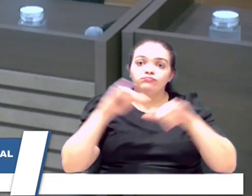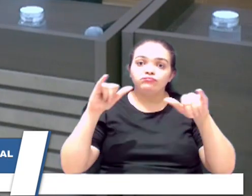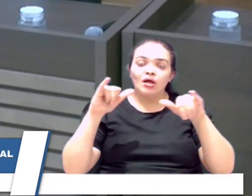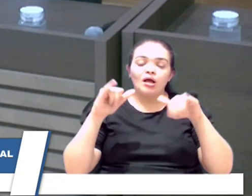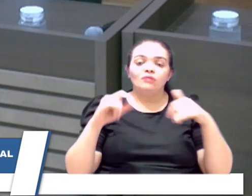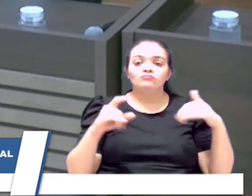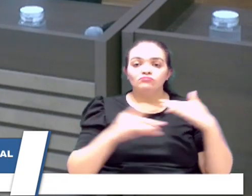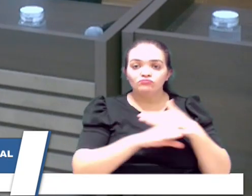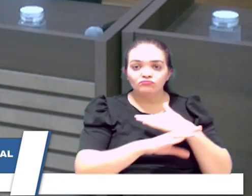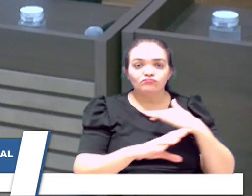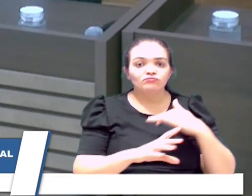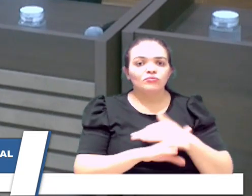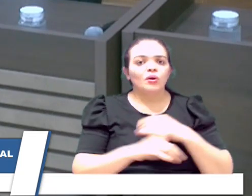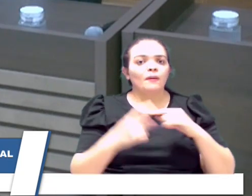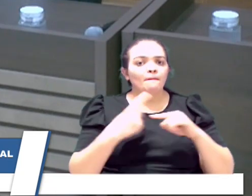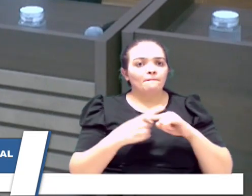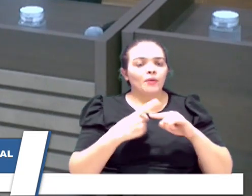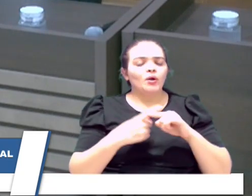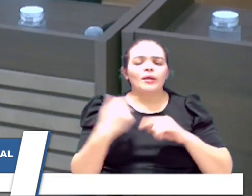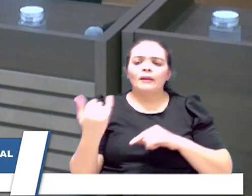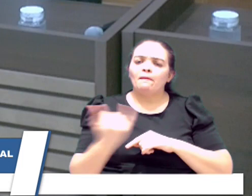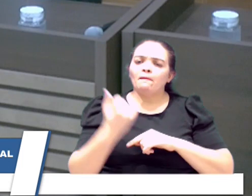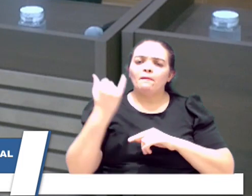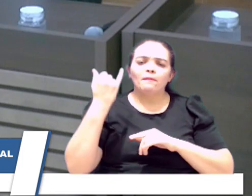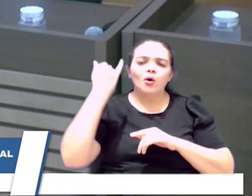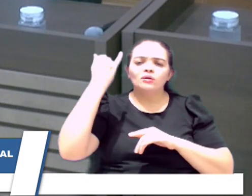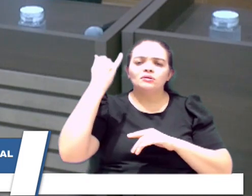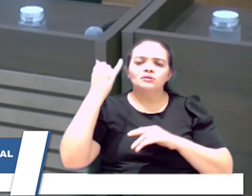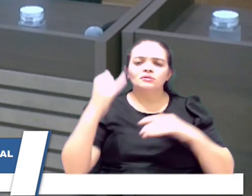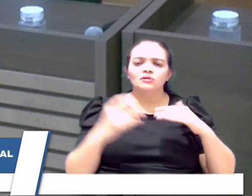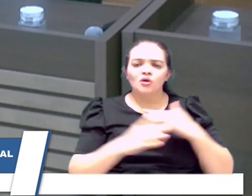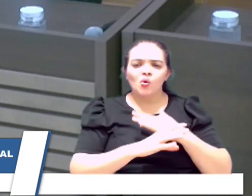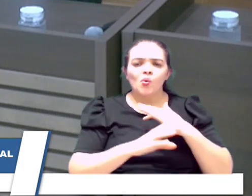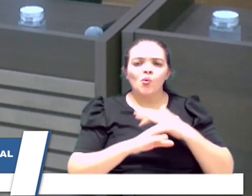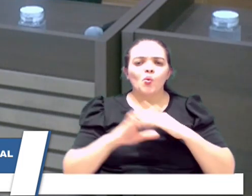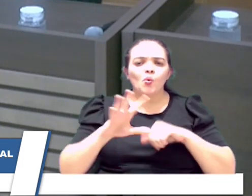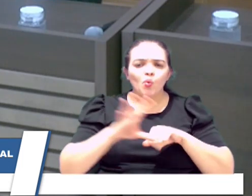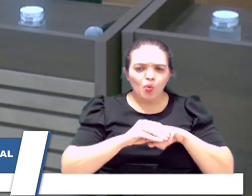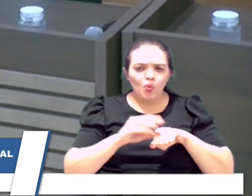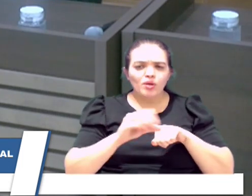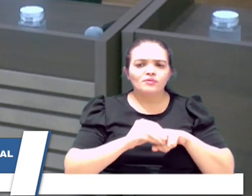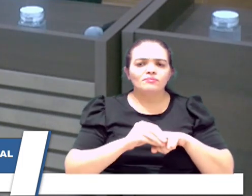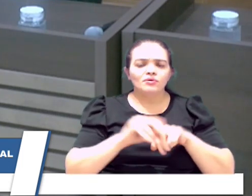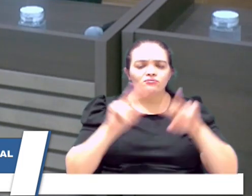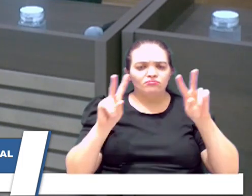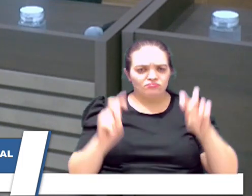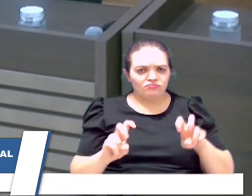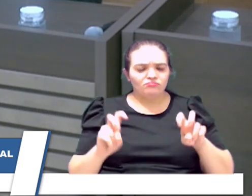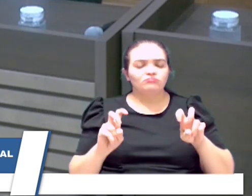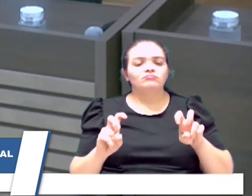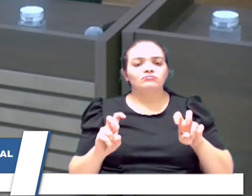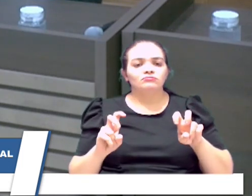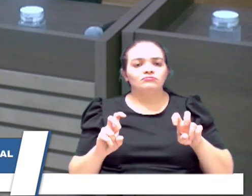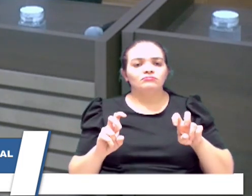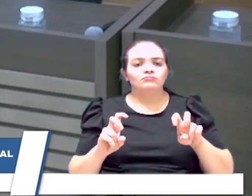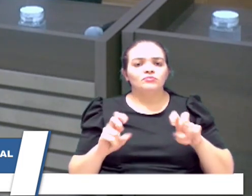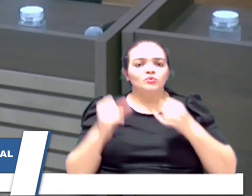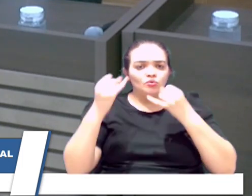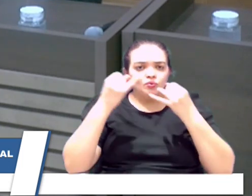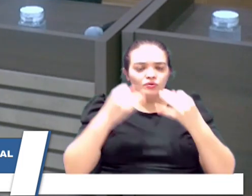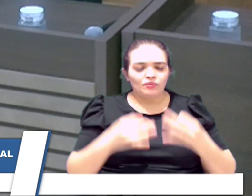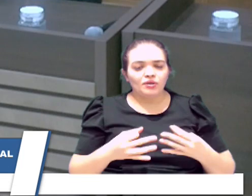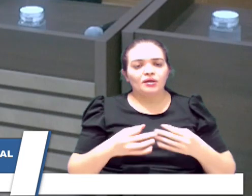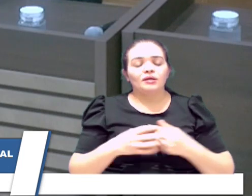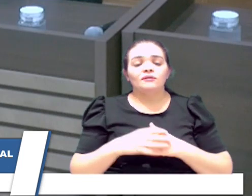cidade, porque era muito importante que a cidade tivesse conhecimento do muito que foi falado aqui, que